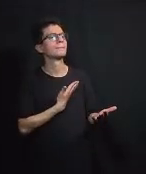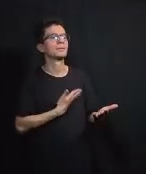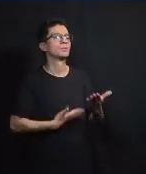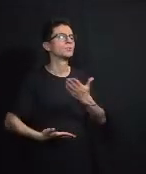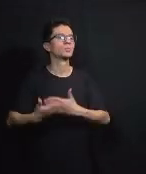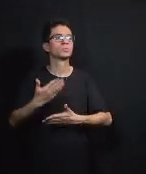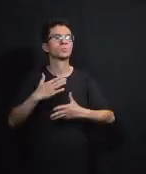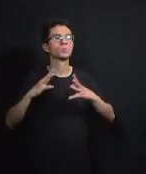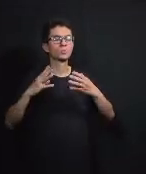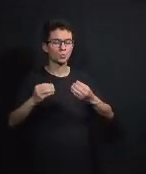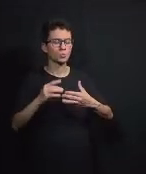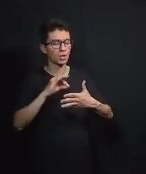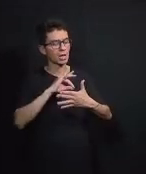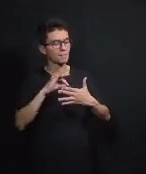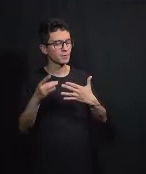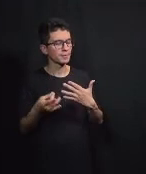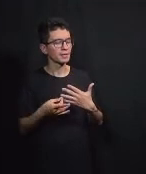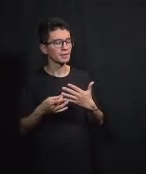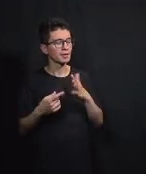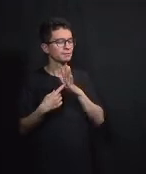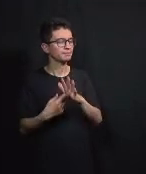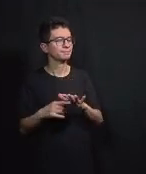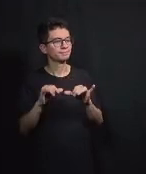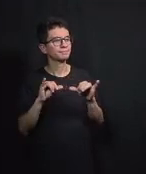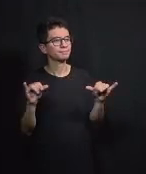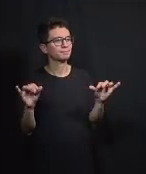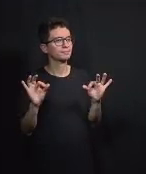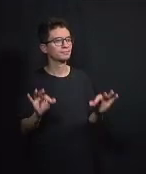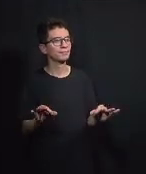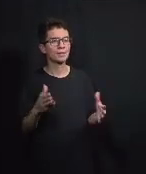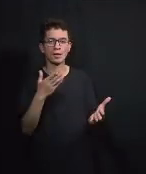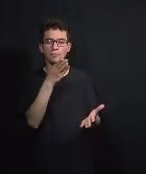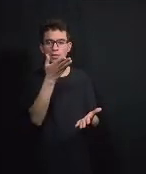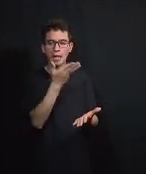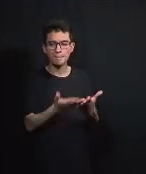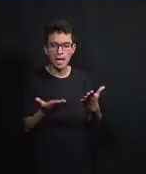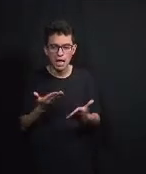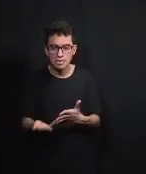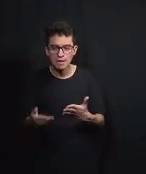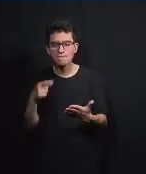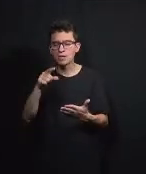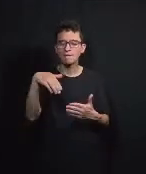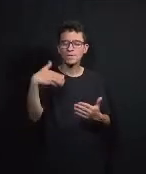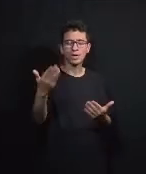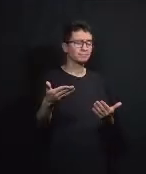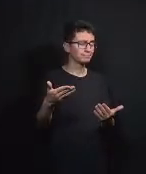redes sociais me informariam e diriam, você está perdendo, você fica aí de fora e tal.